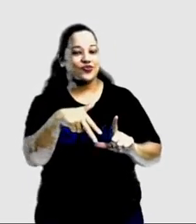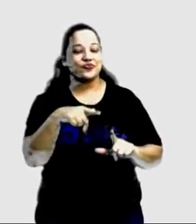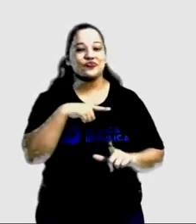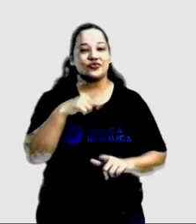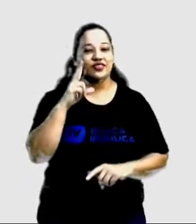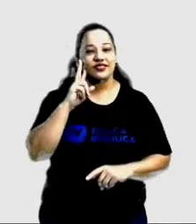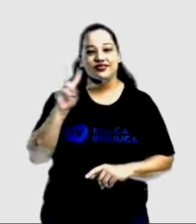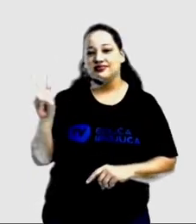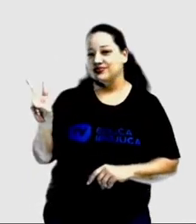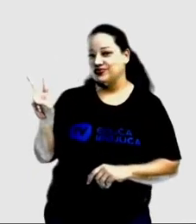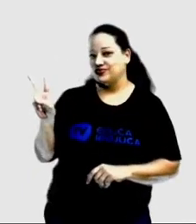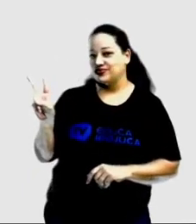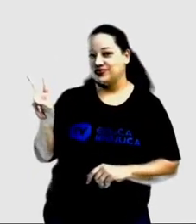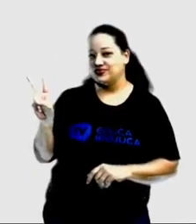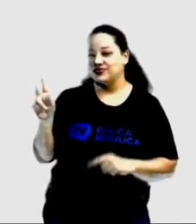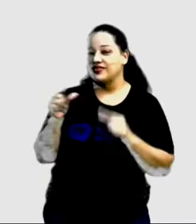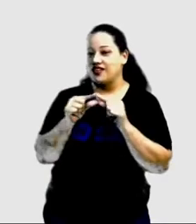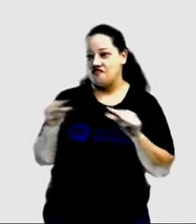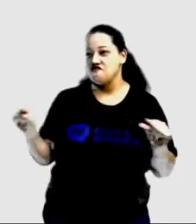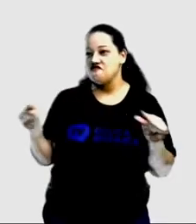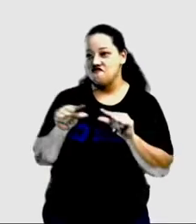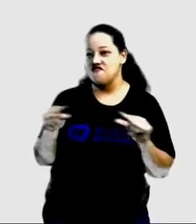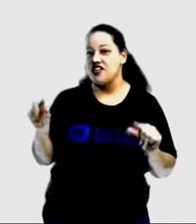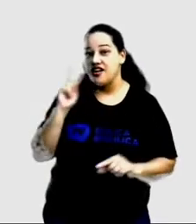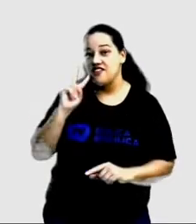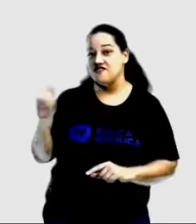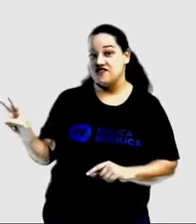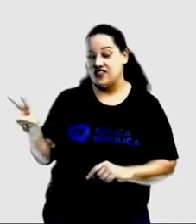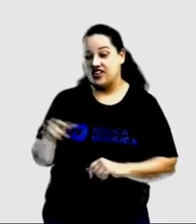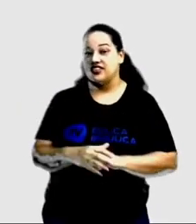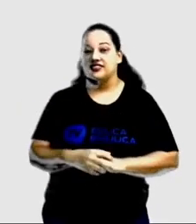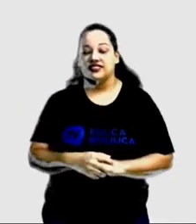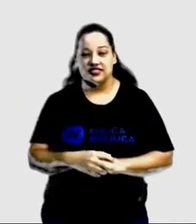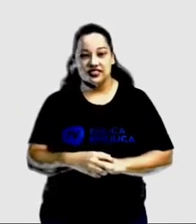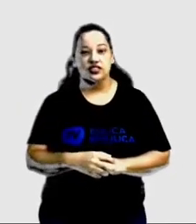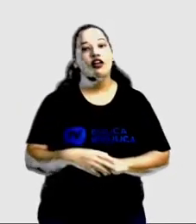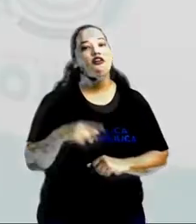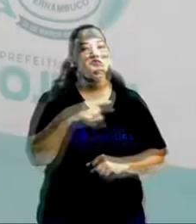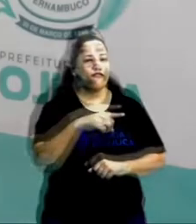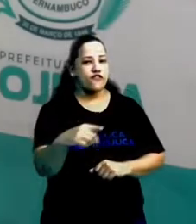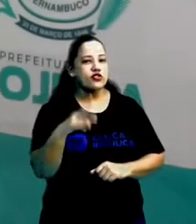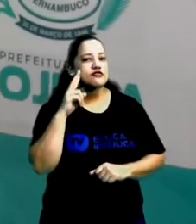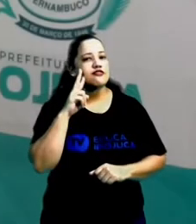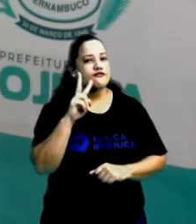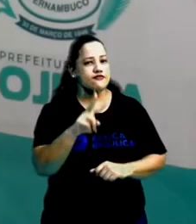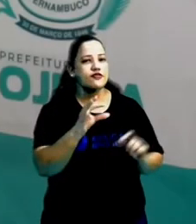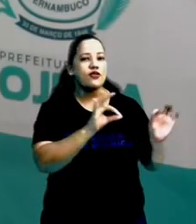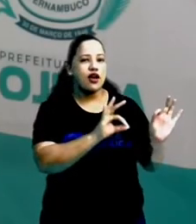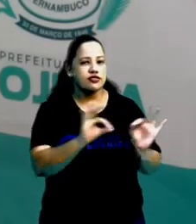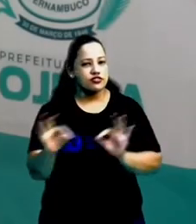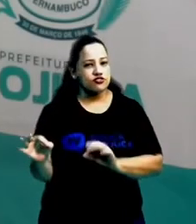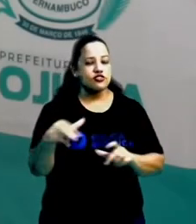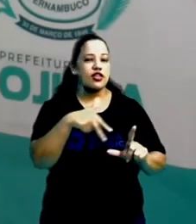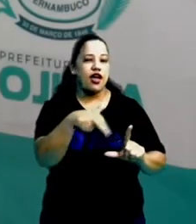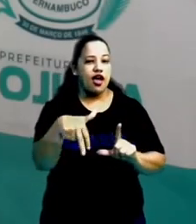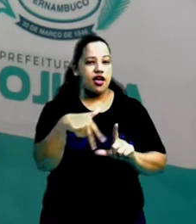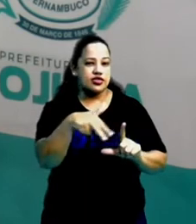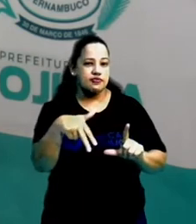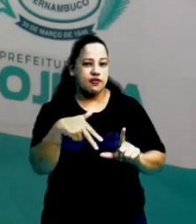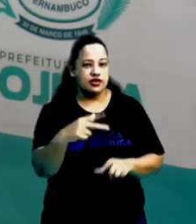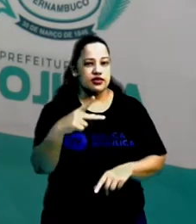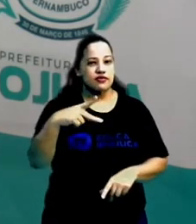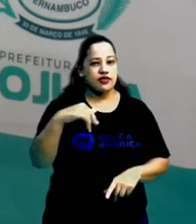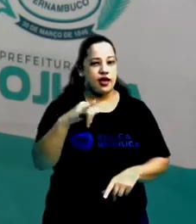aqui? Have you seen Pixar's new animation? Você assistiu a nova animação da